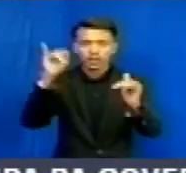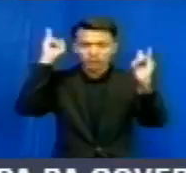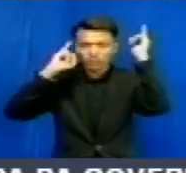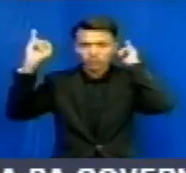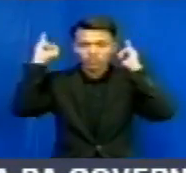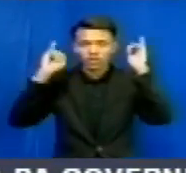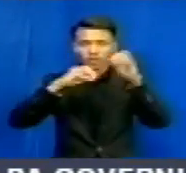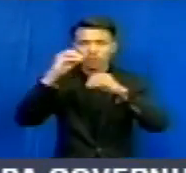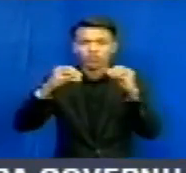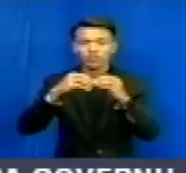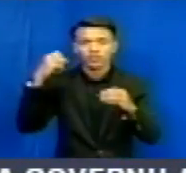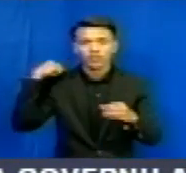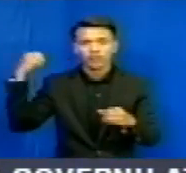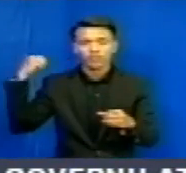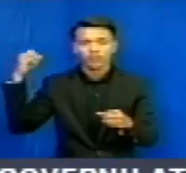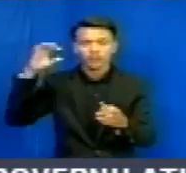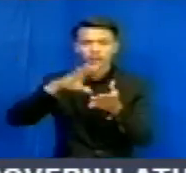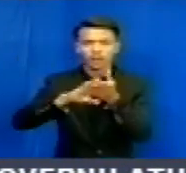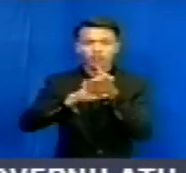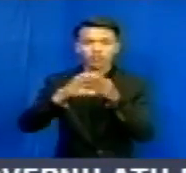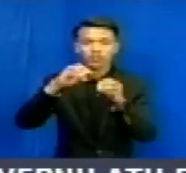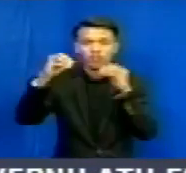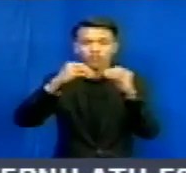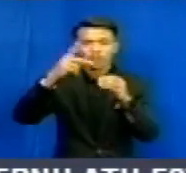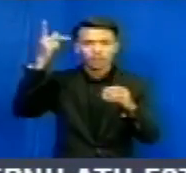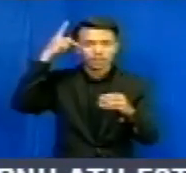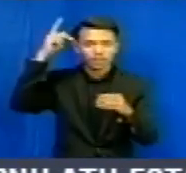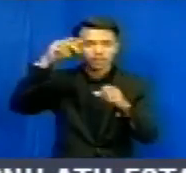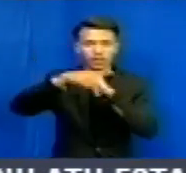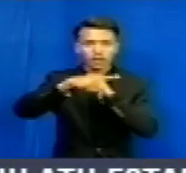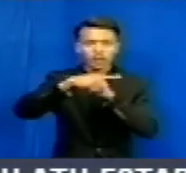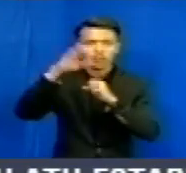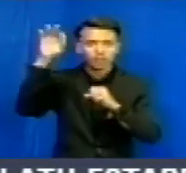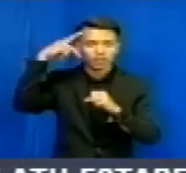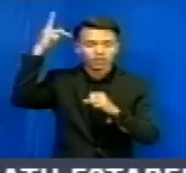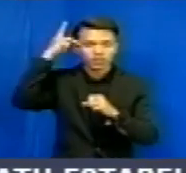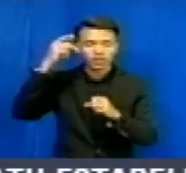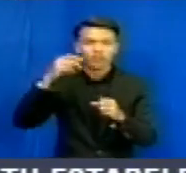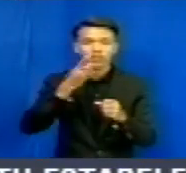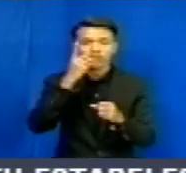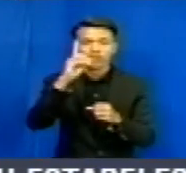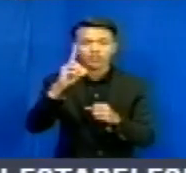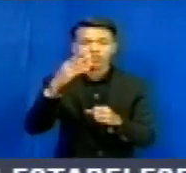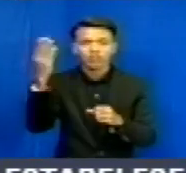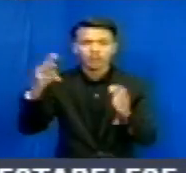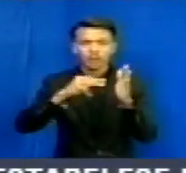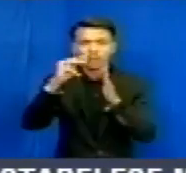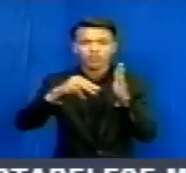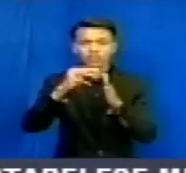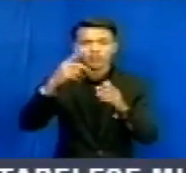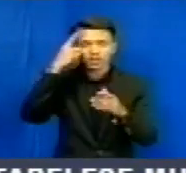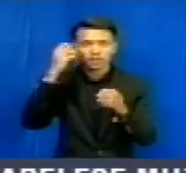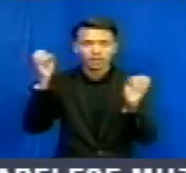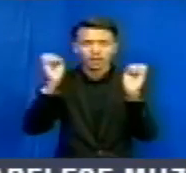ba campanha eleitoral ou quando ba partido político nia declaração e a centro media center né tamba ser